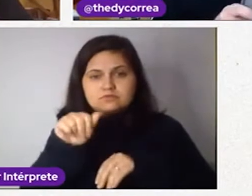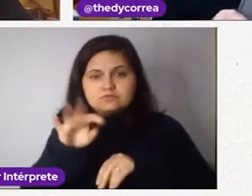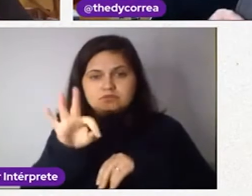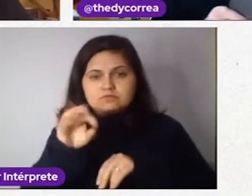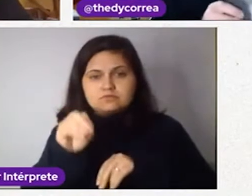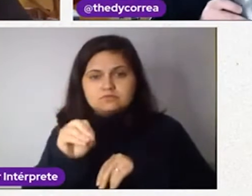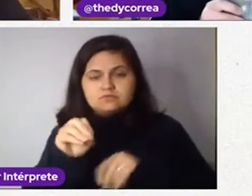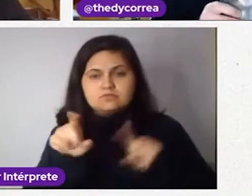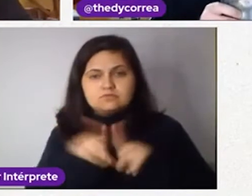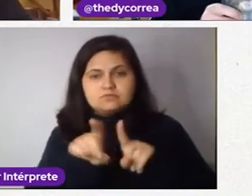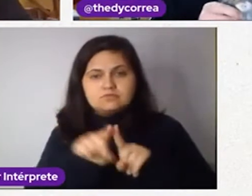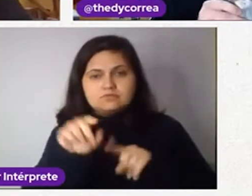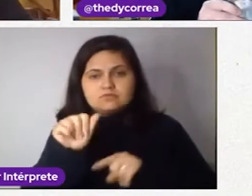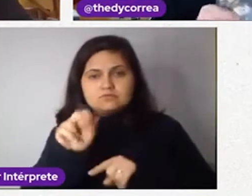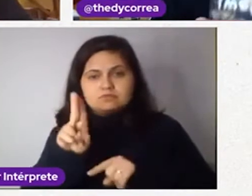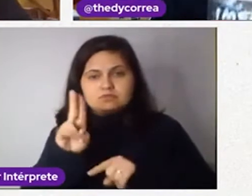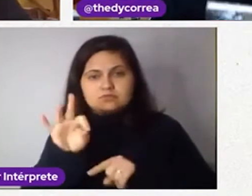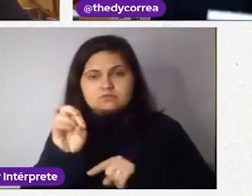né?